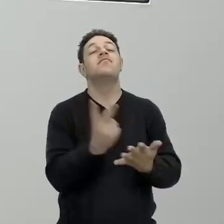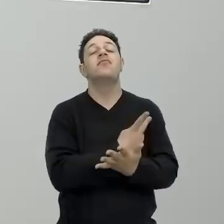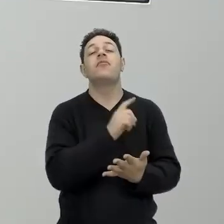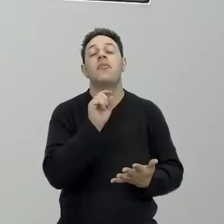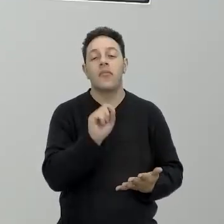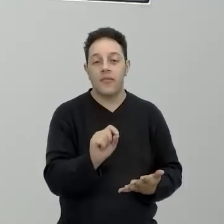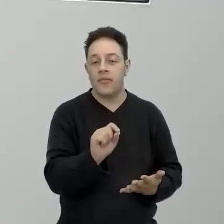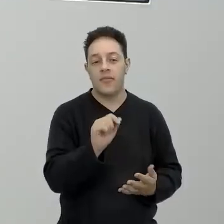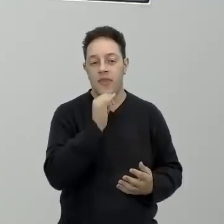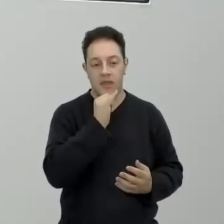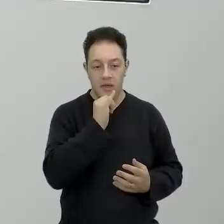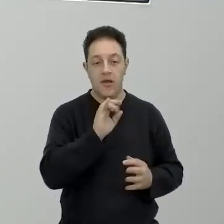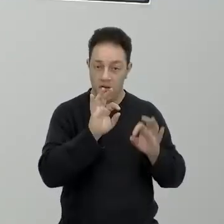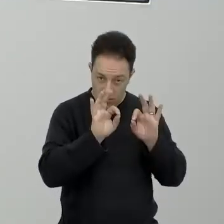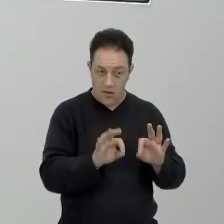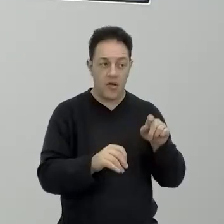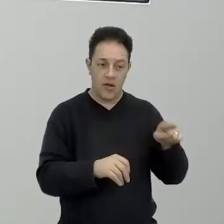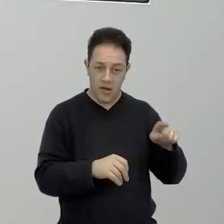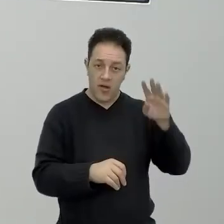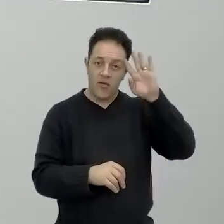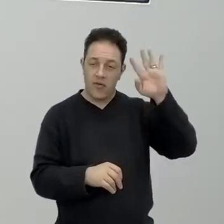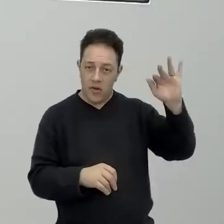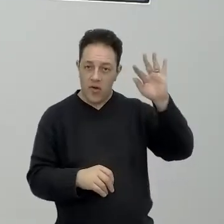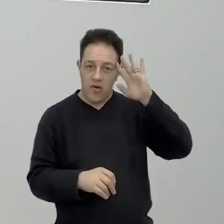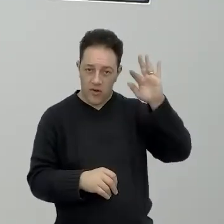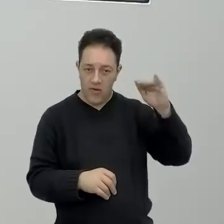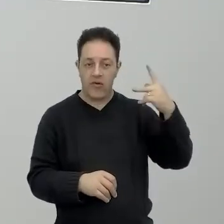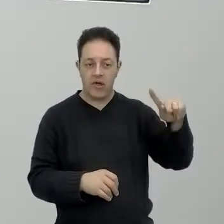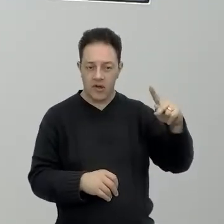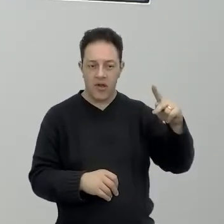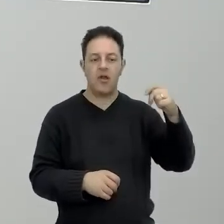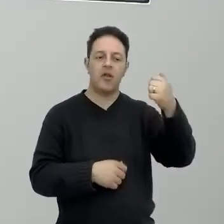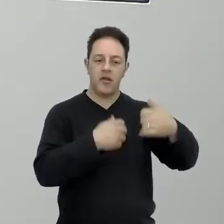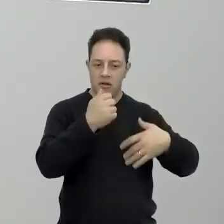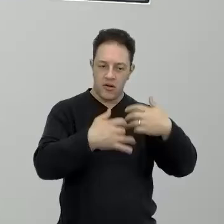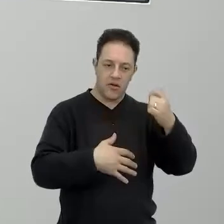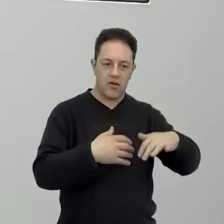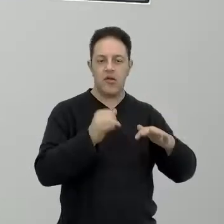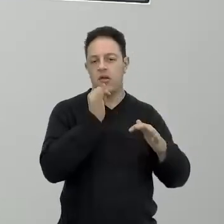é que justamente esse mesmo filósofo que propôs isso, tendo como